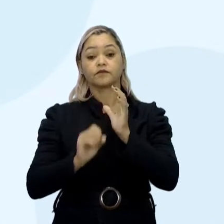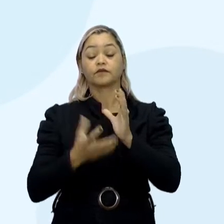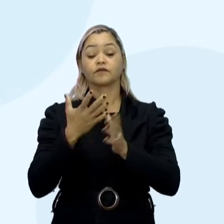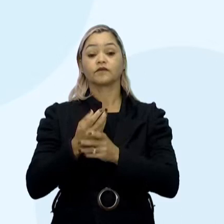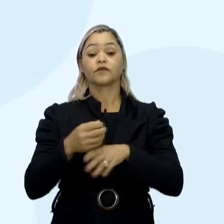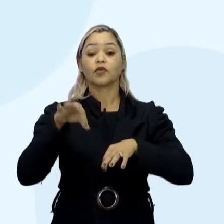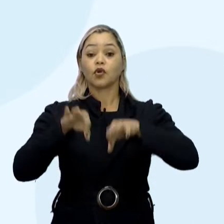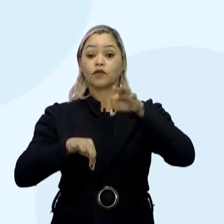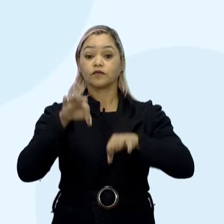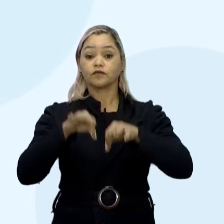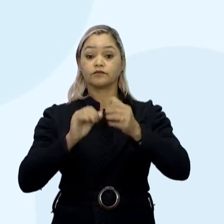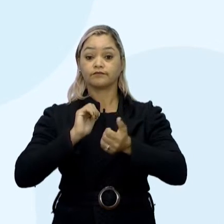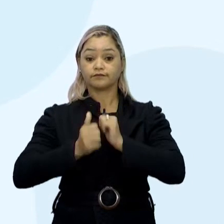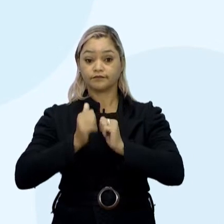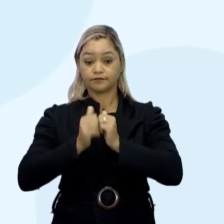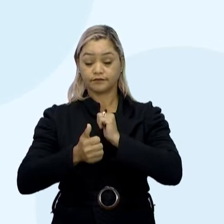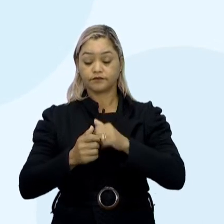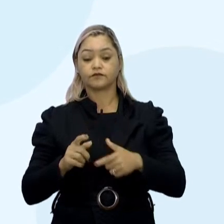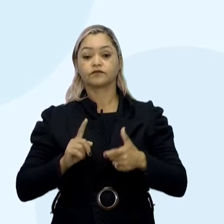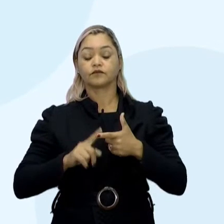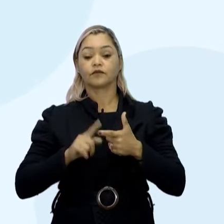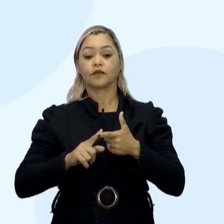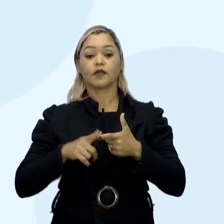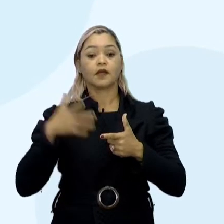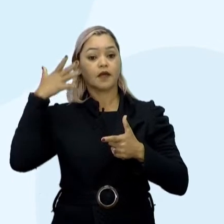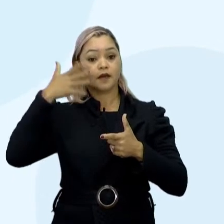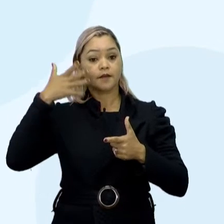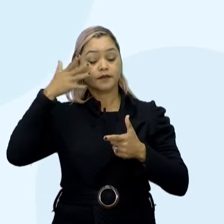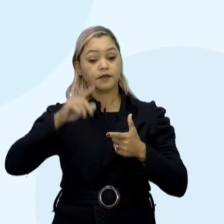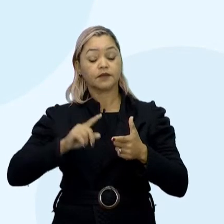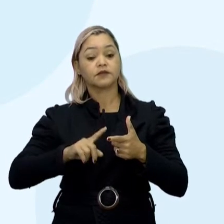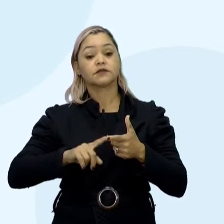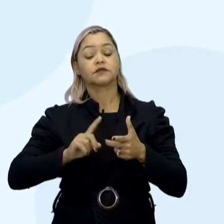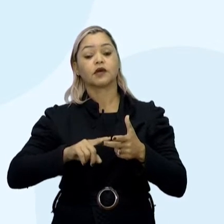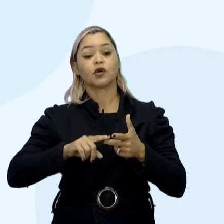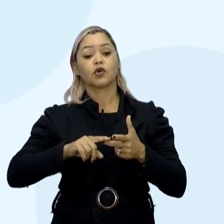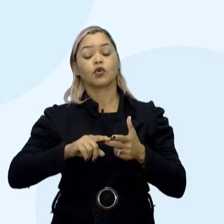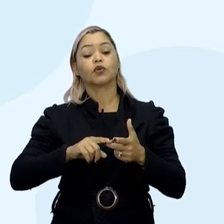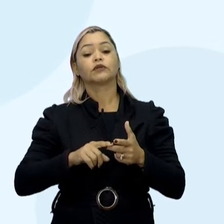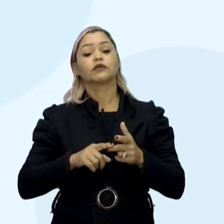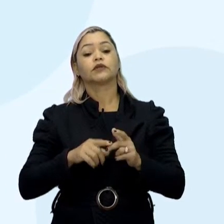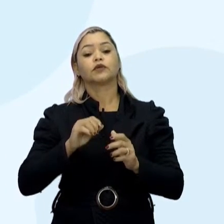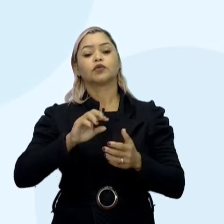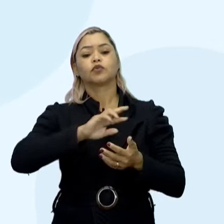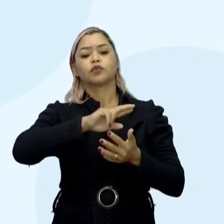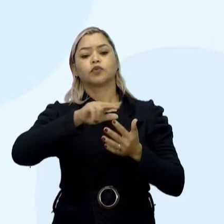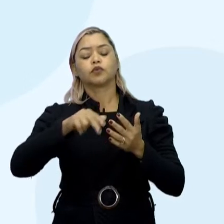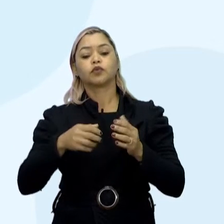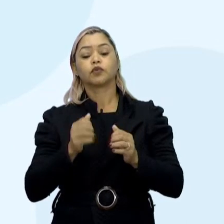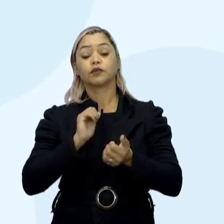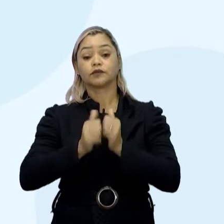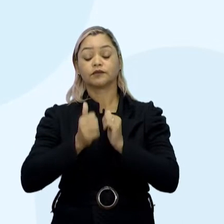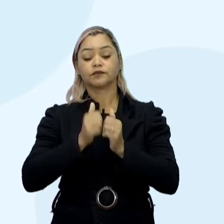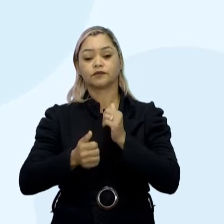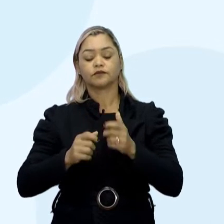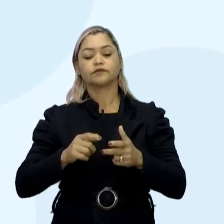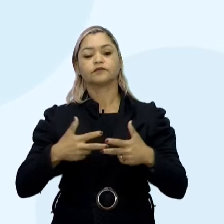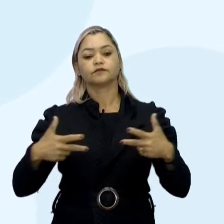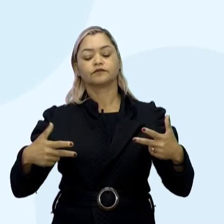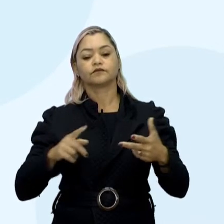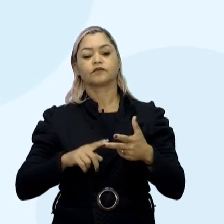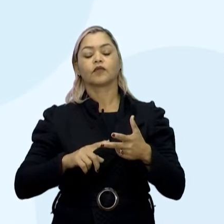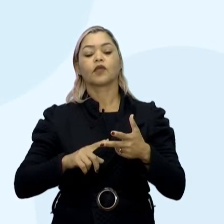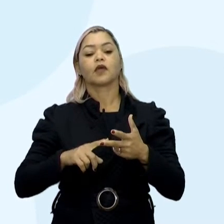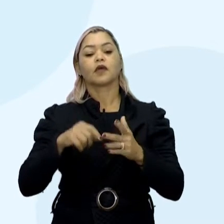uma oficina esportiva, apresentação das oficinas das modalidades esportivas, utilização da